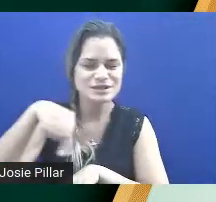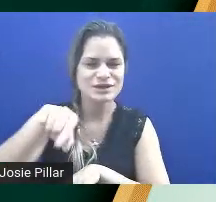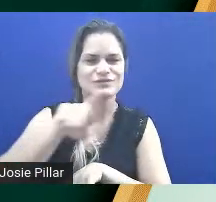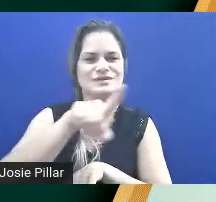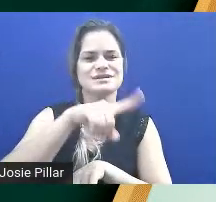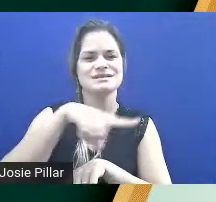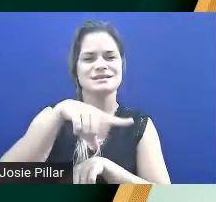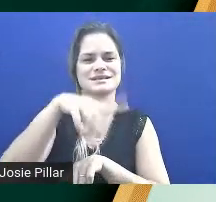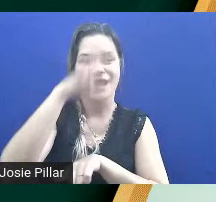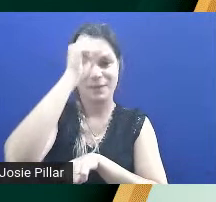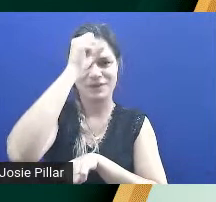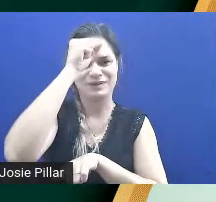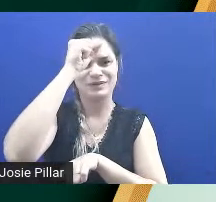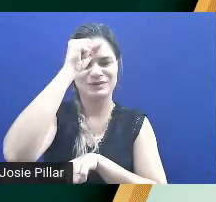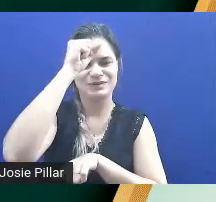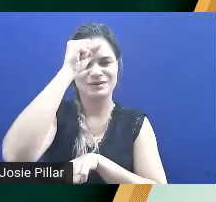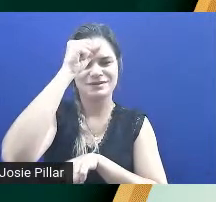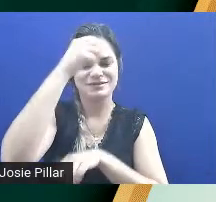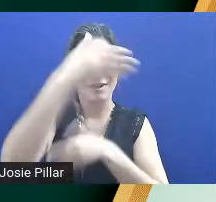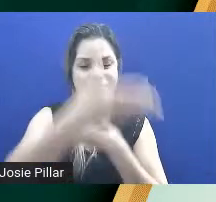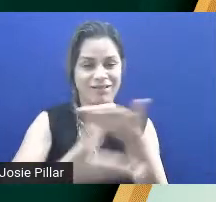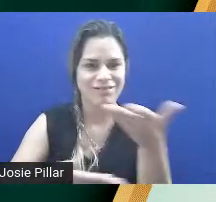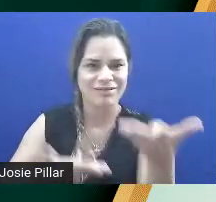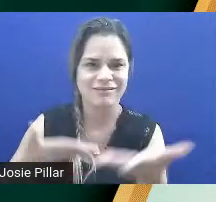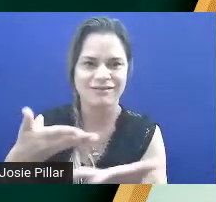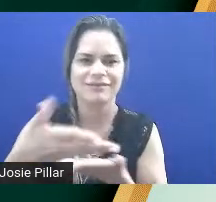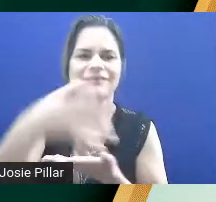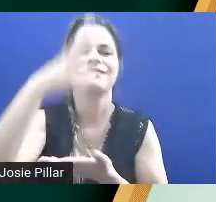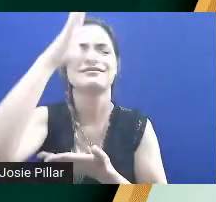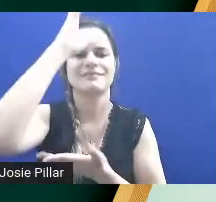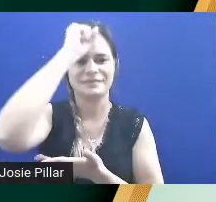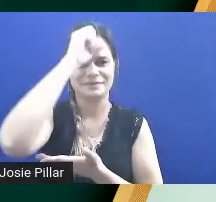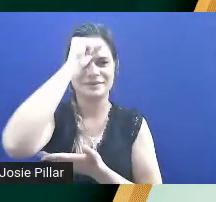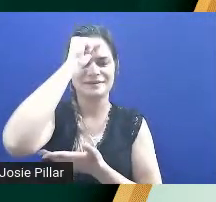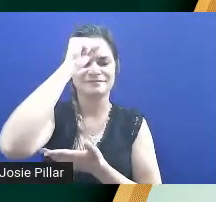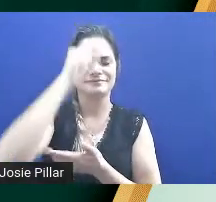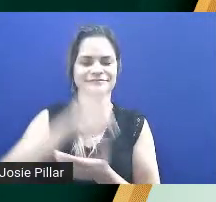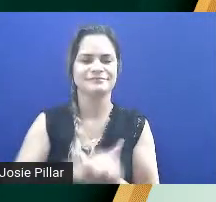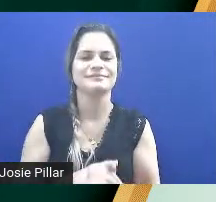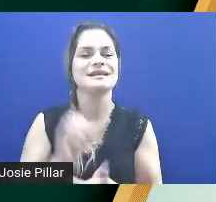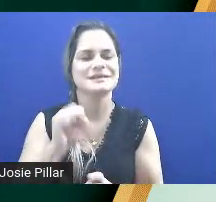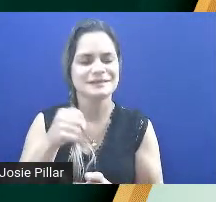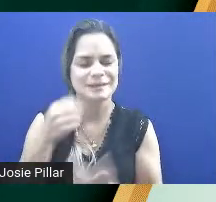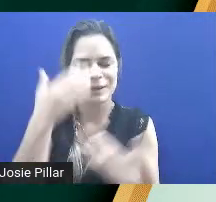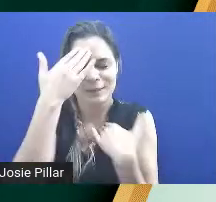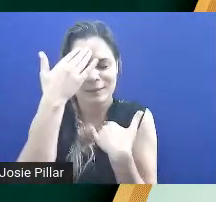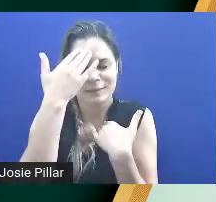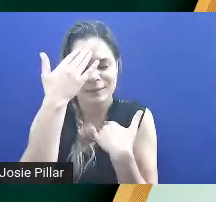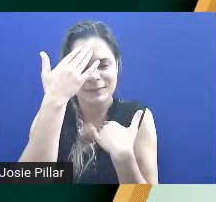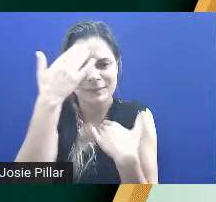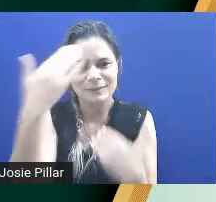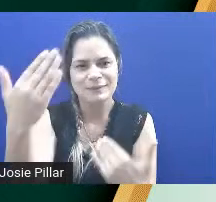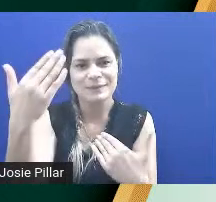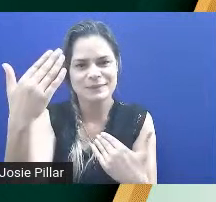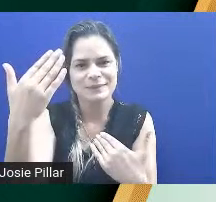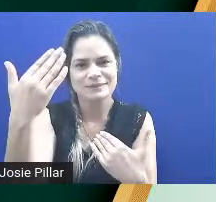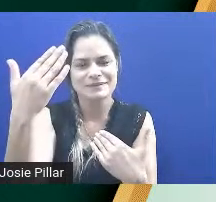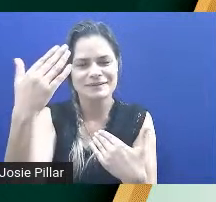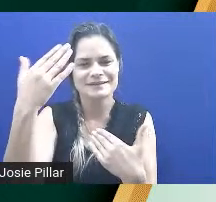aprendem com nós, nós também aprendemos com vocês. E, claro, muito obrigado por ser campeão com